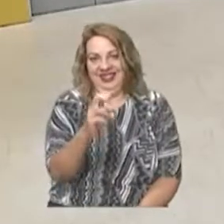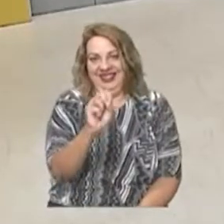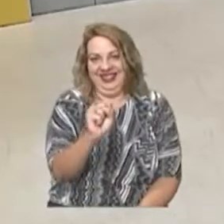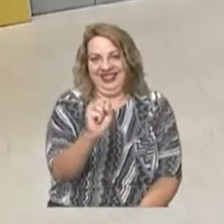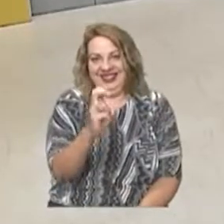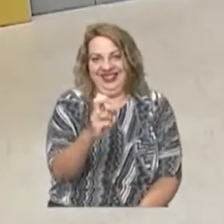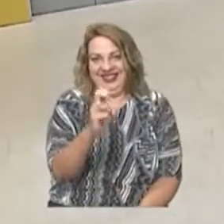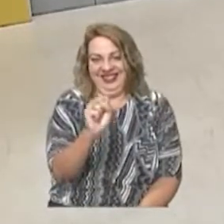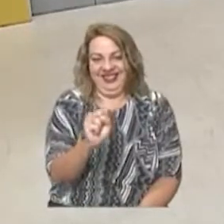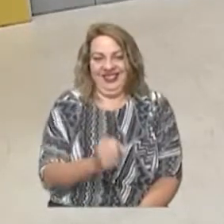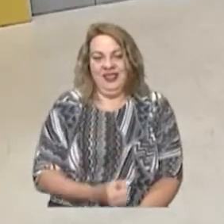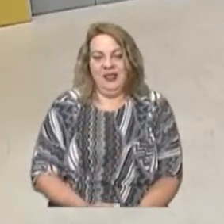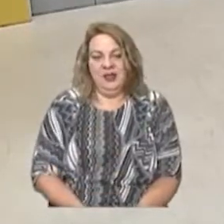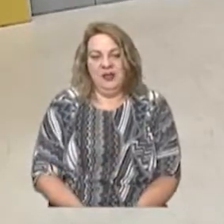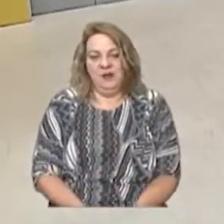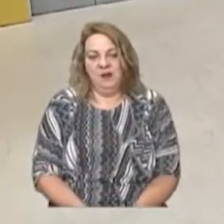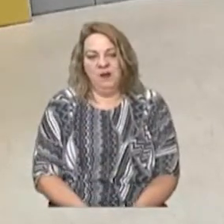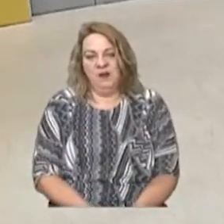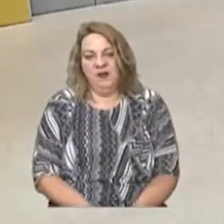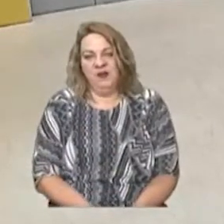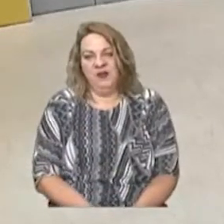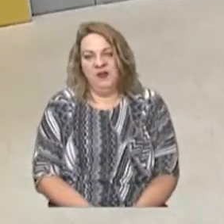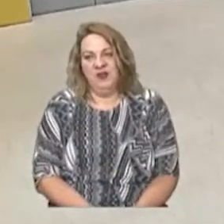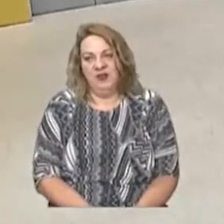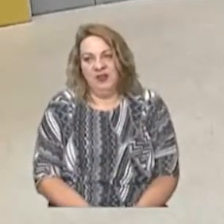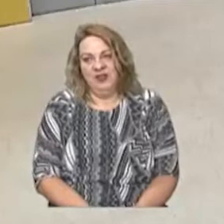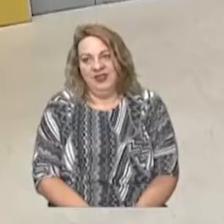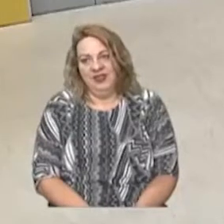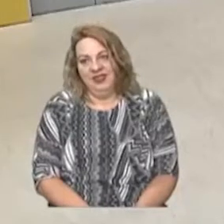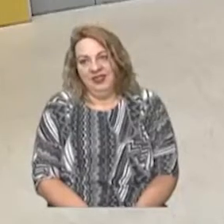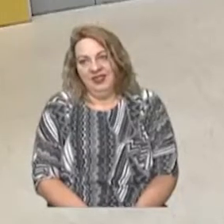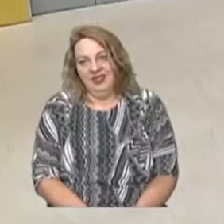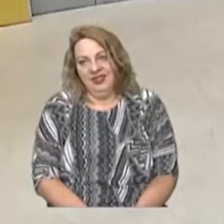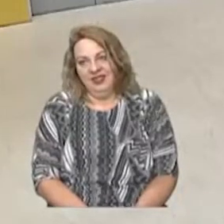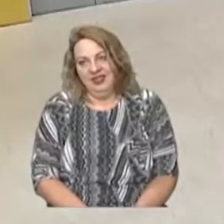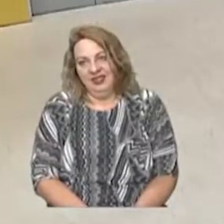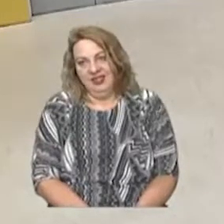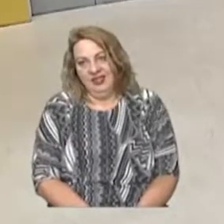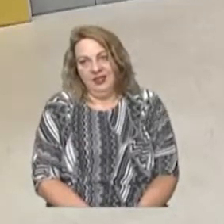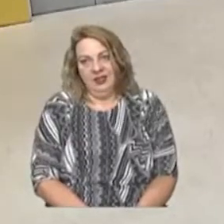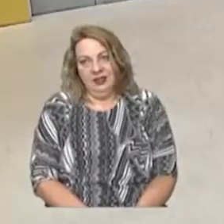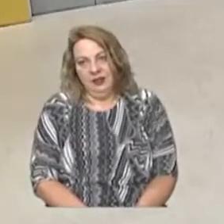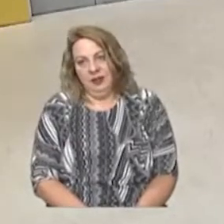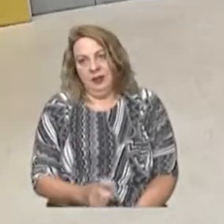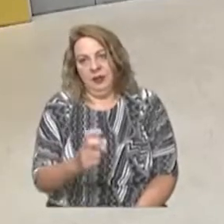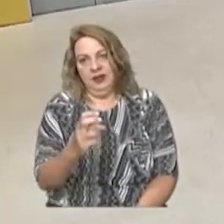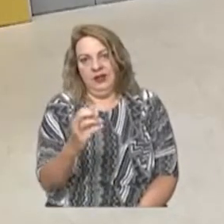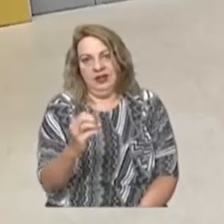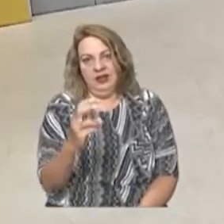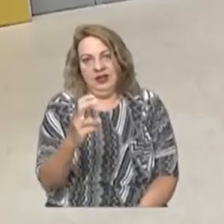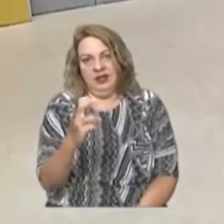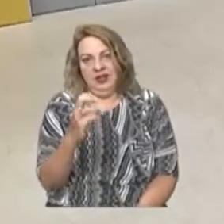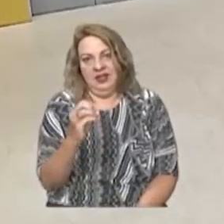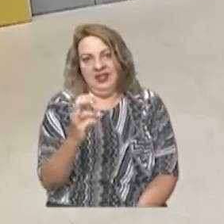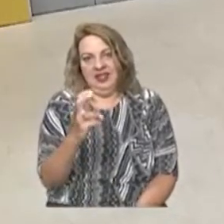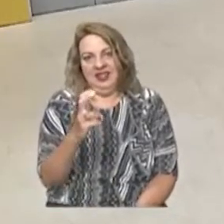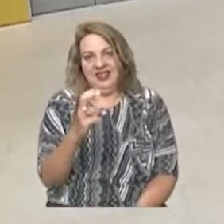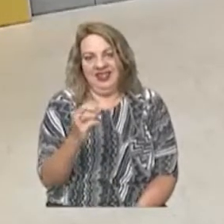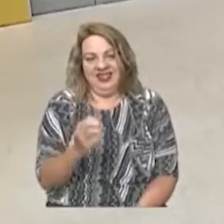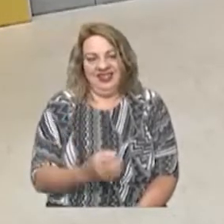58. 58, 58. Vamos lá com o número 50,